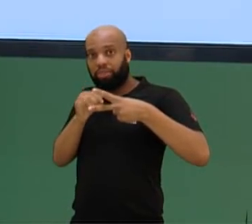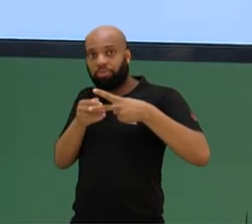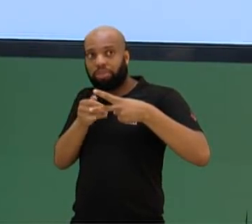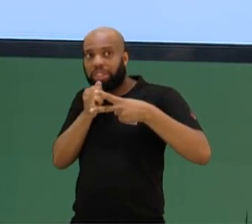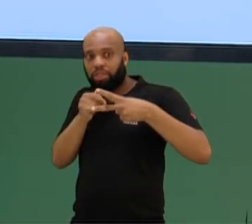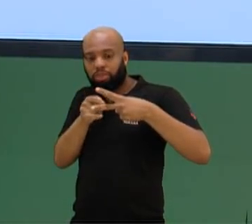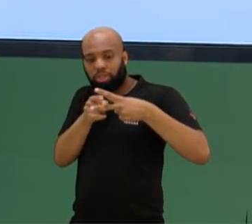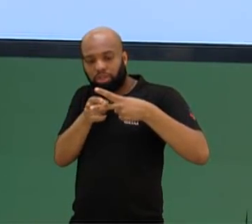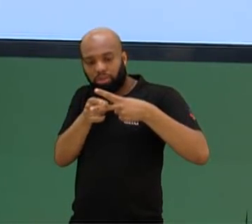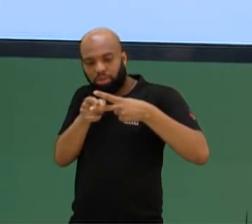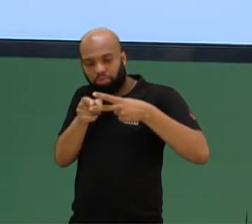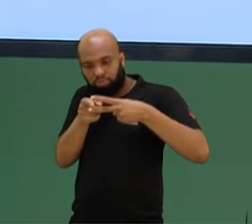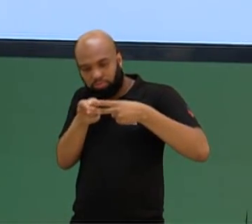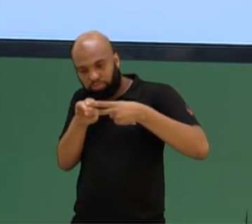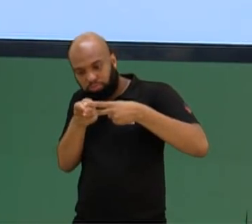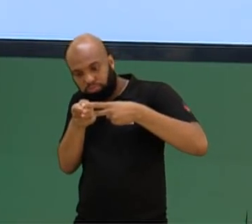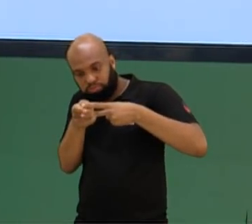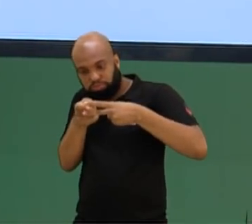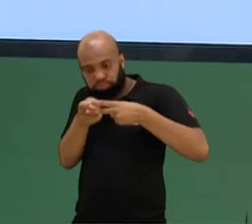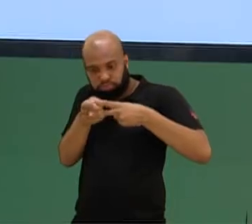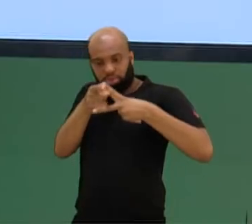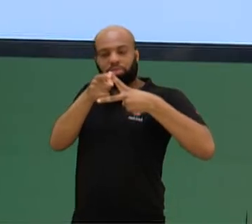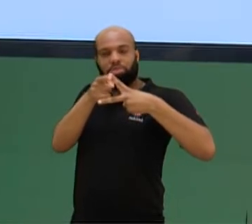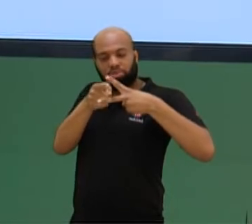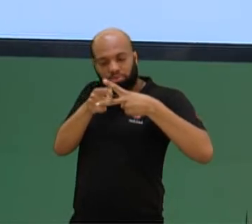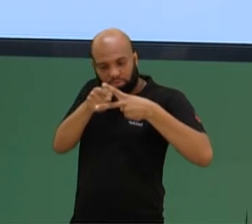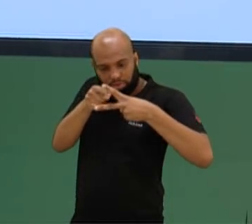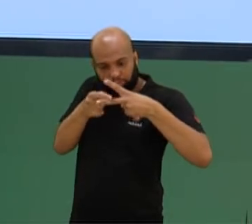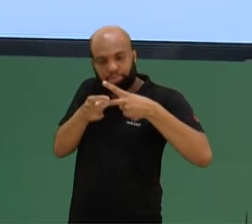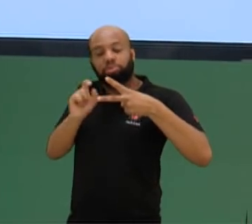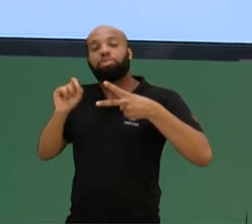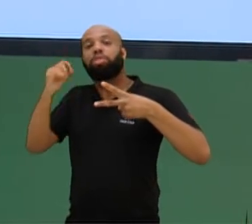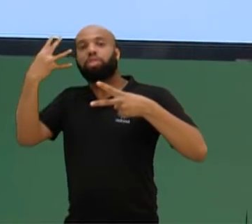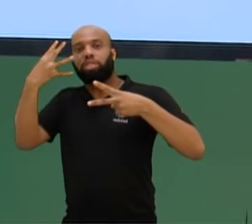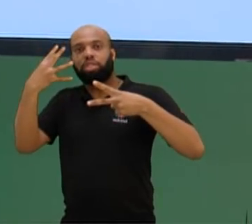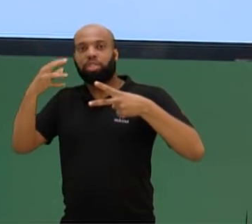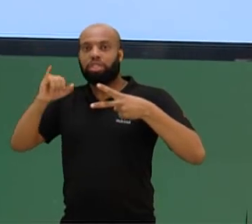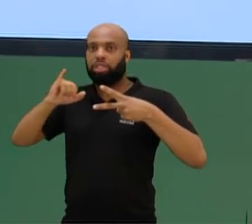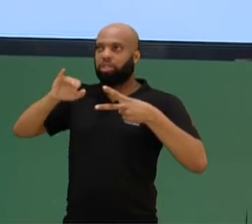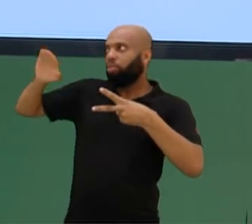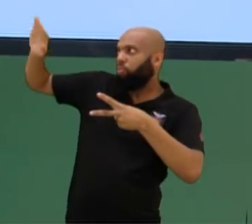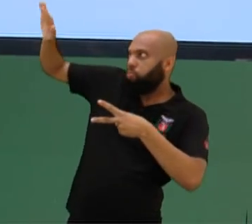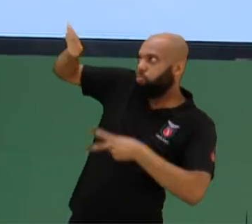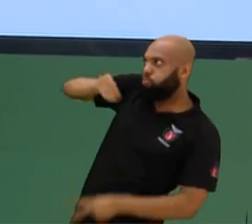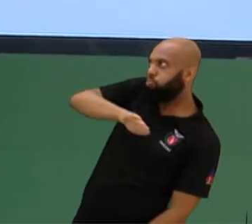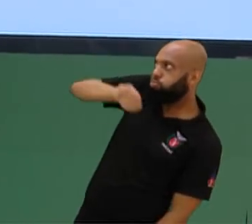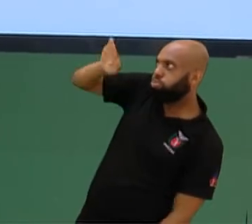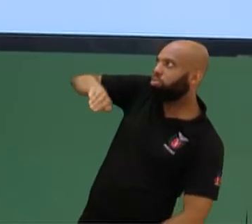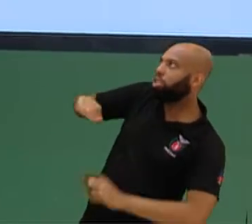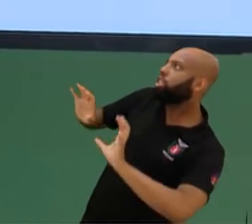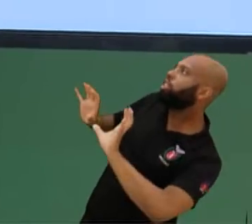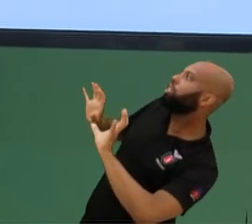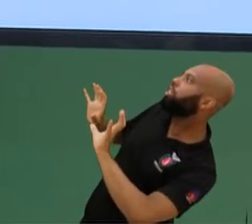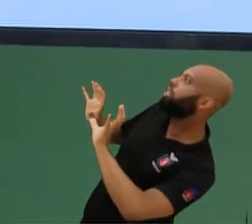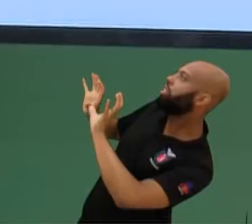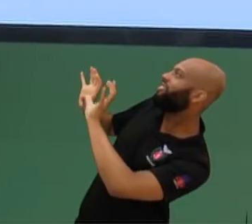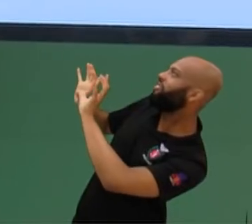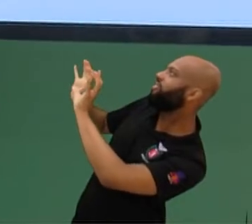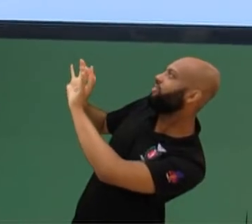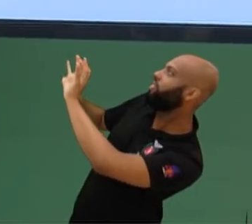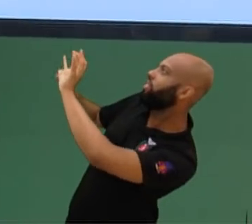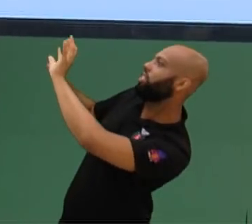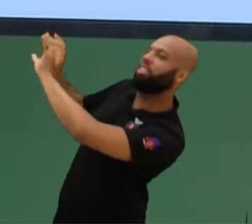eu aumentar aqui esse ângulo, deixar a rampa mais íngreme, eu tenho que fazer muita força para